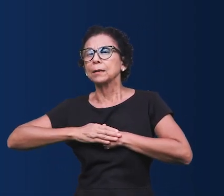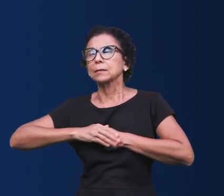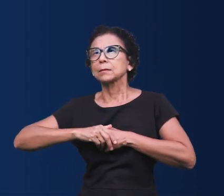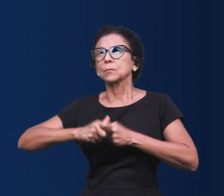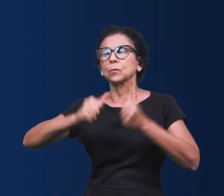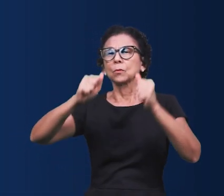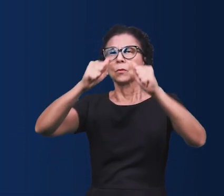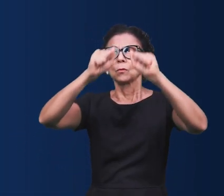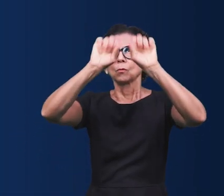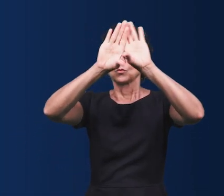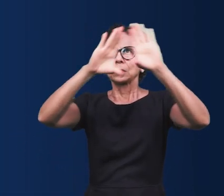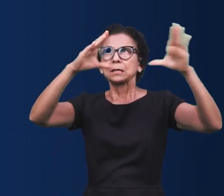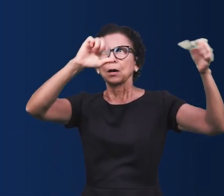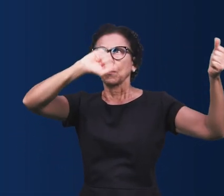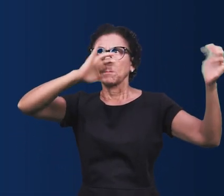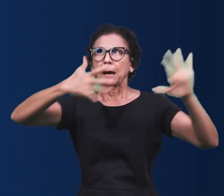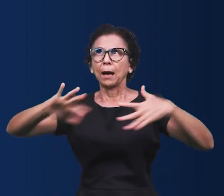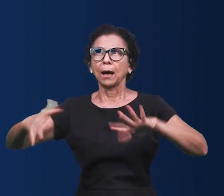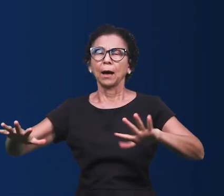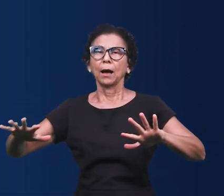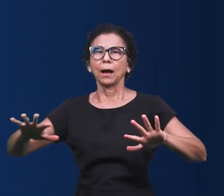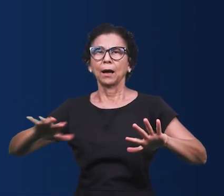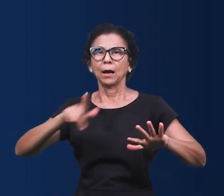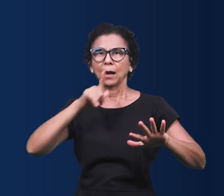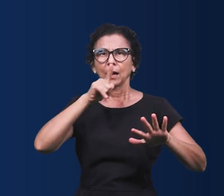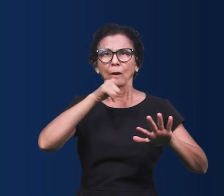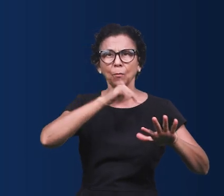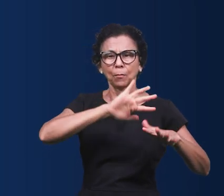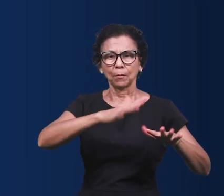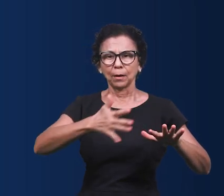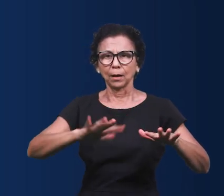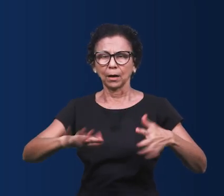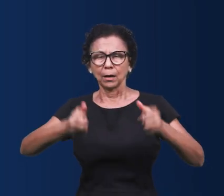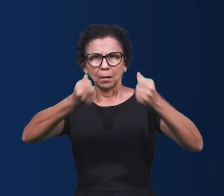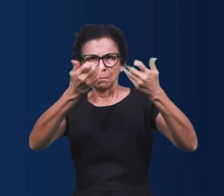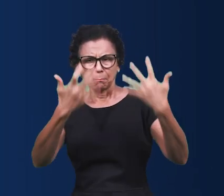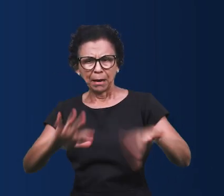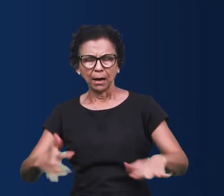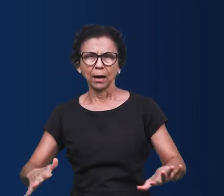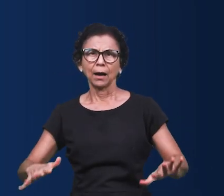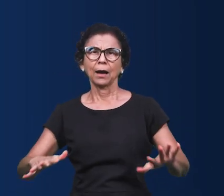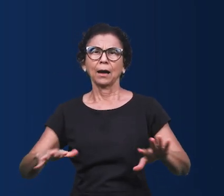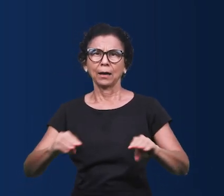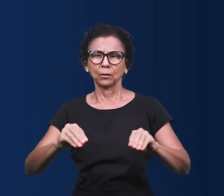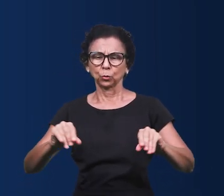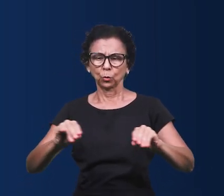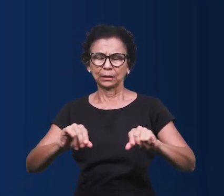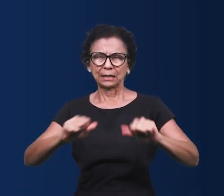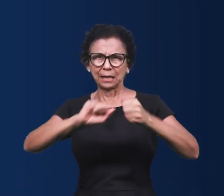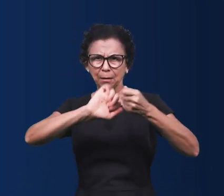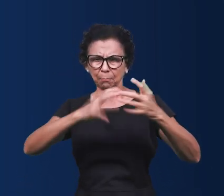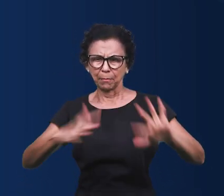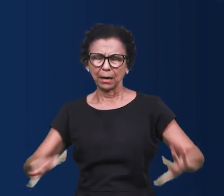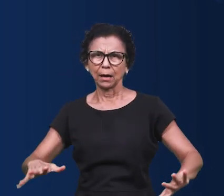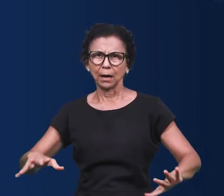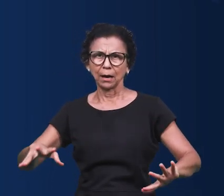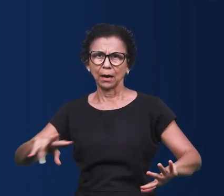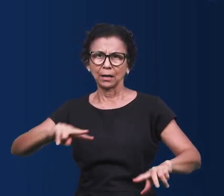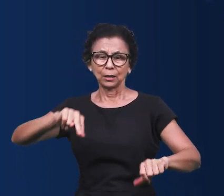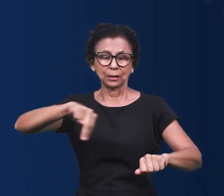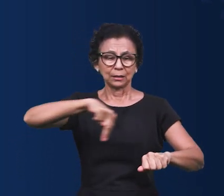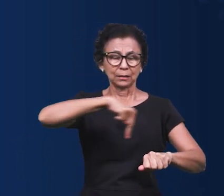e o mar, e a terra seca, e farei tremer todas as nações, e virá